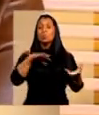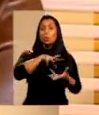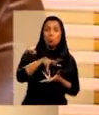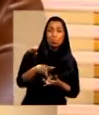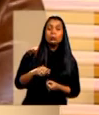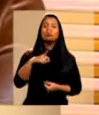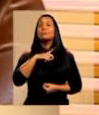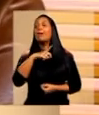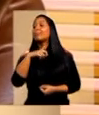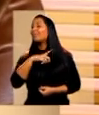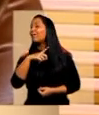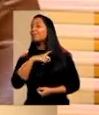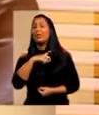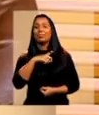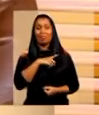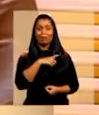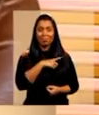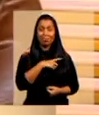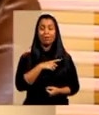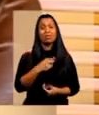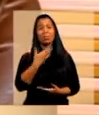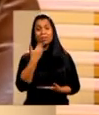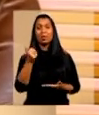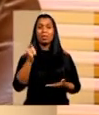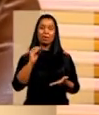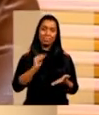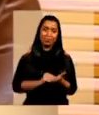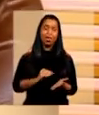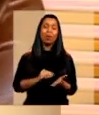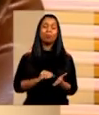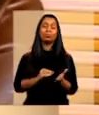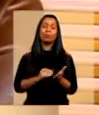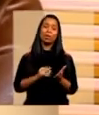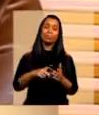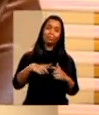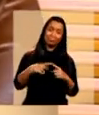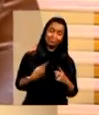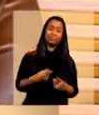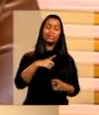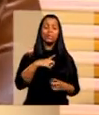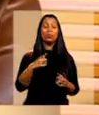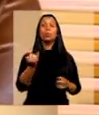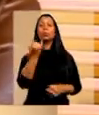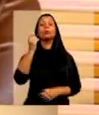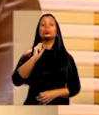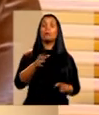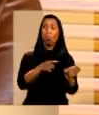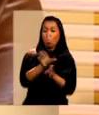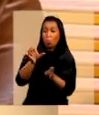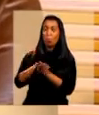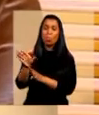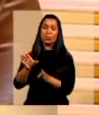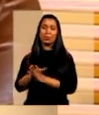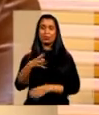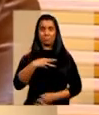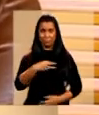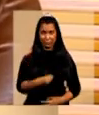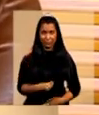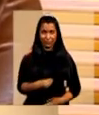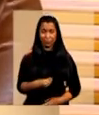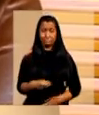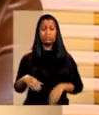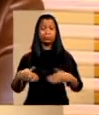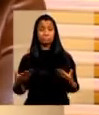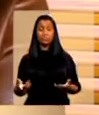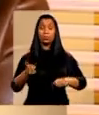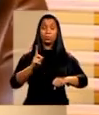muito de ter as coisas, né? Então para compensar a ausência eles acabam suprindo isso. E é muito importante que orienta já os filhos,